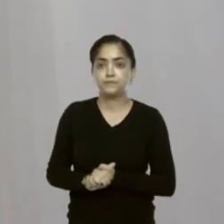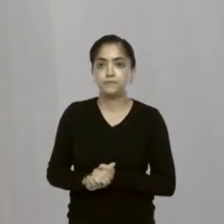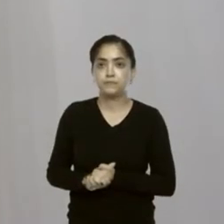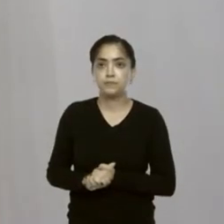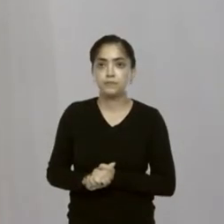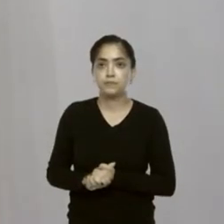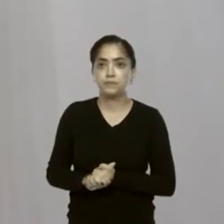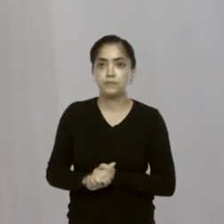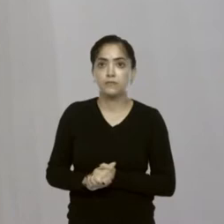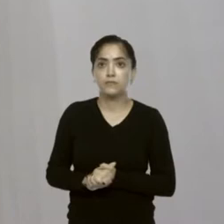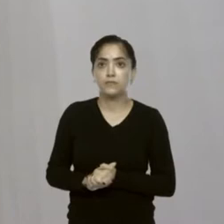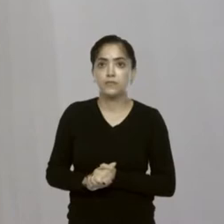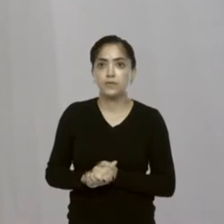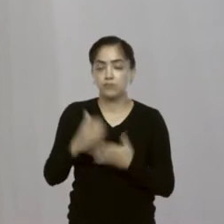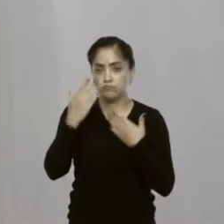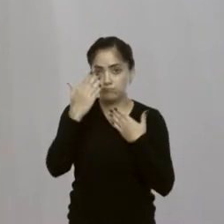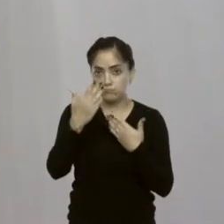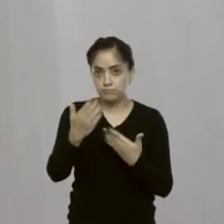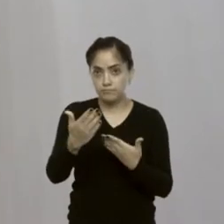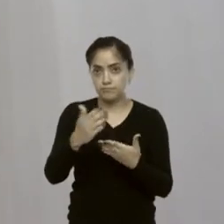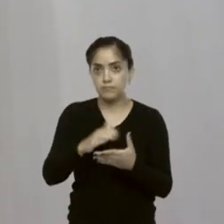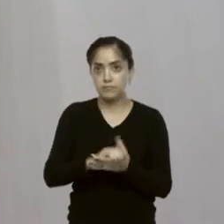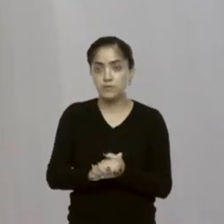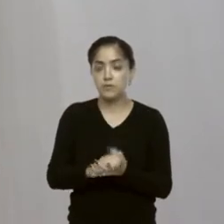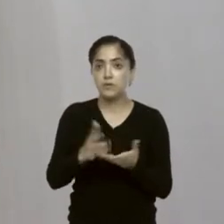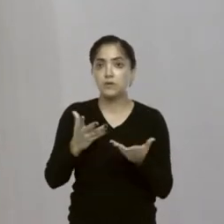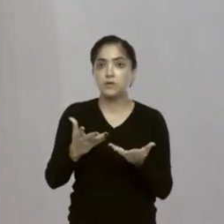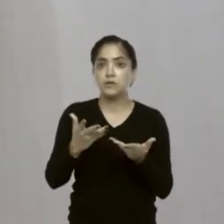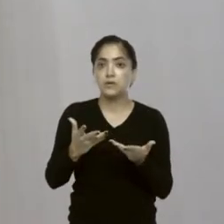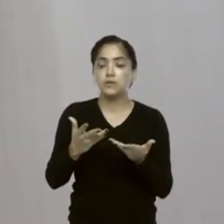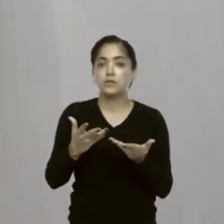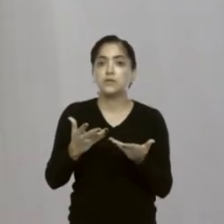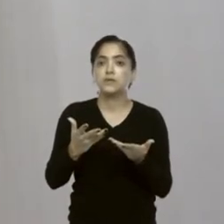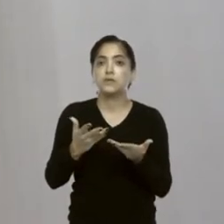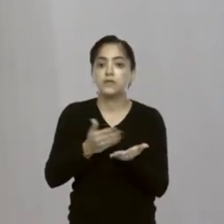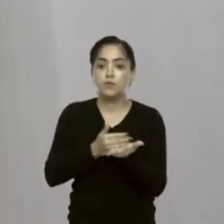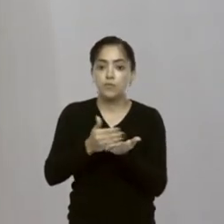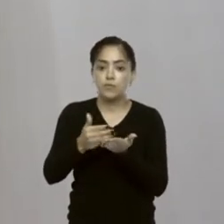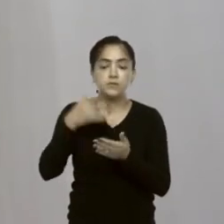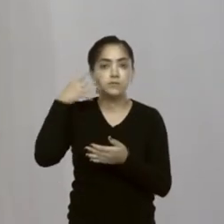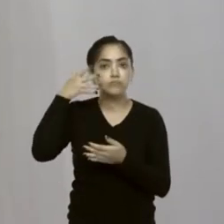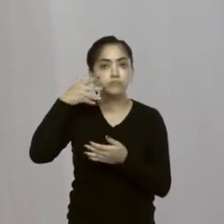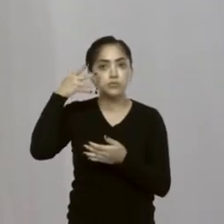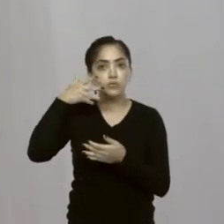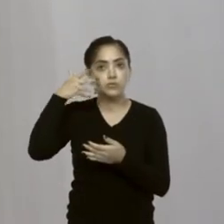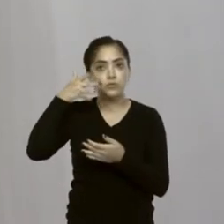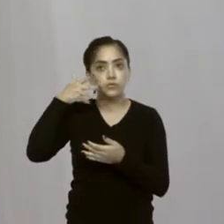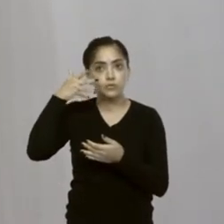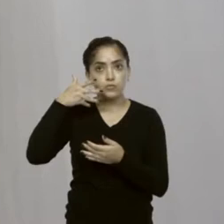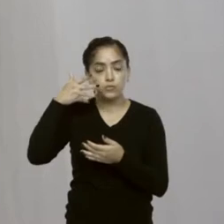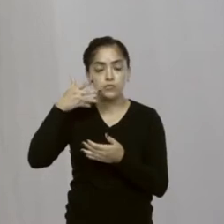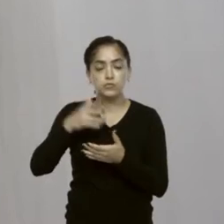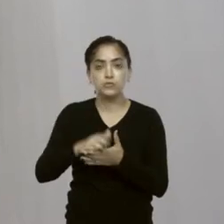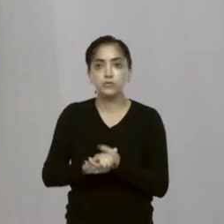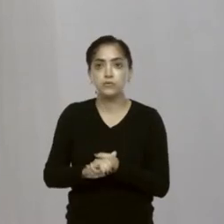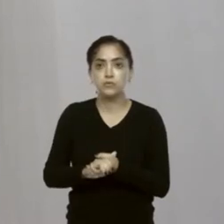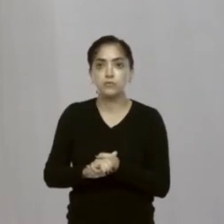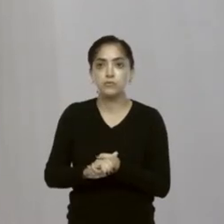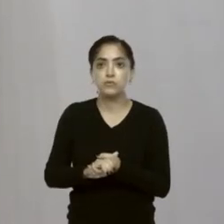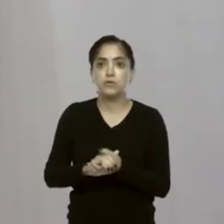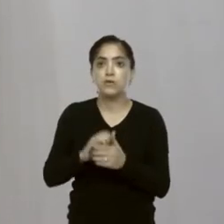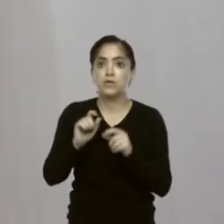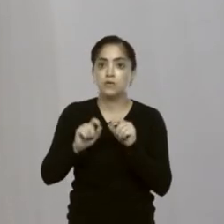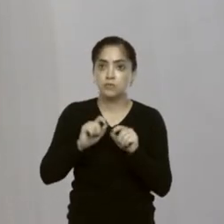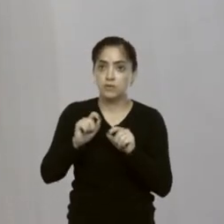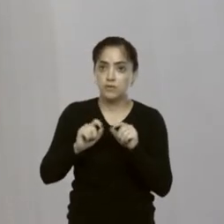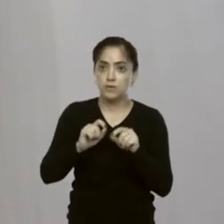Muito obrigado, senhor presidente. Queria abrir meu discurso frente ao parlamento, onde a gente, por mais